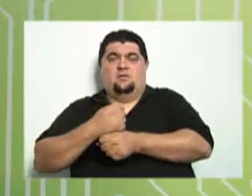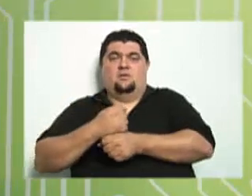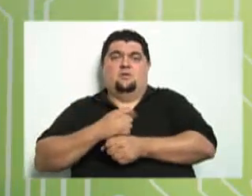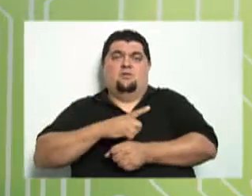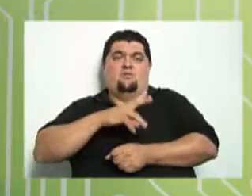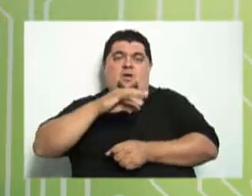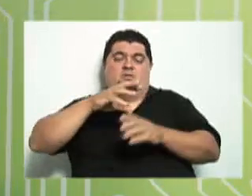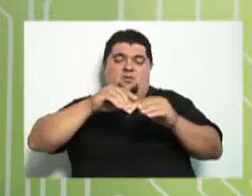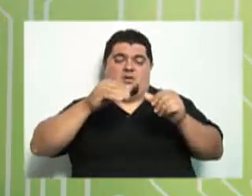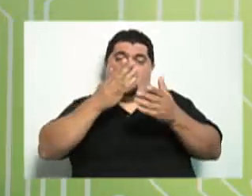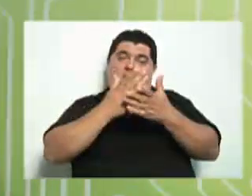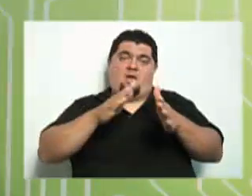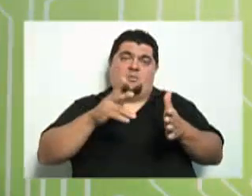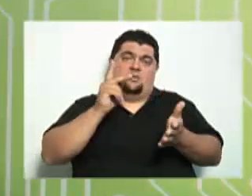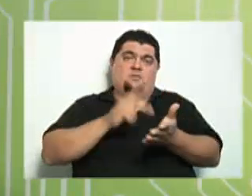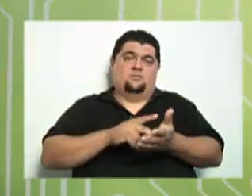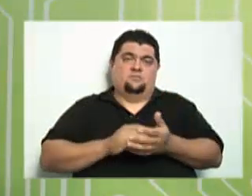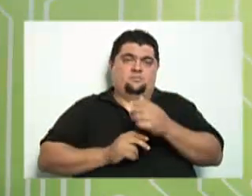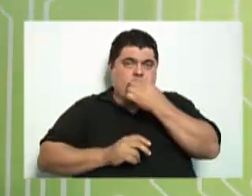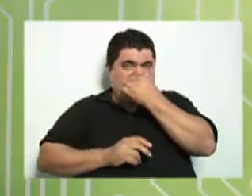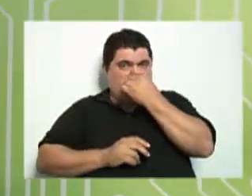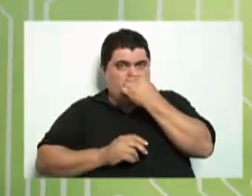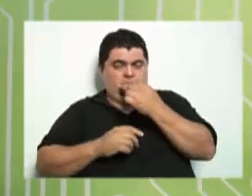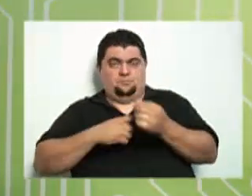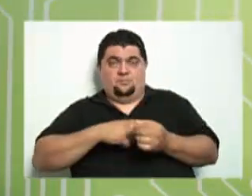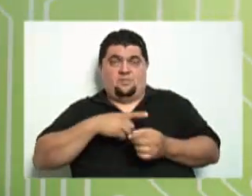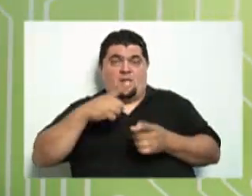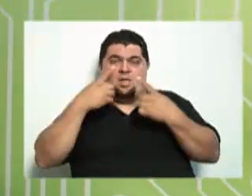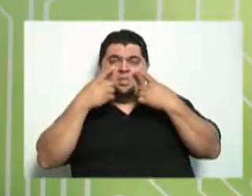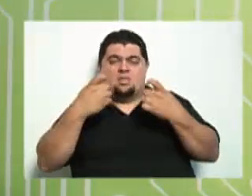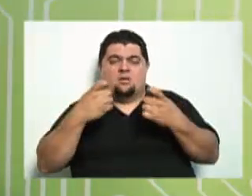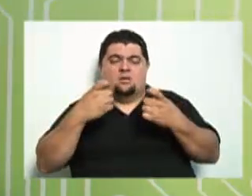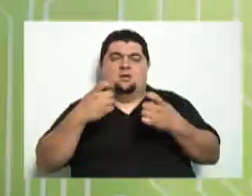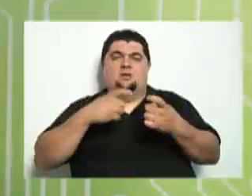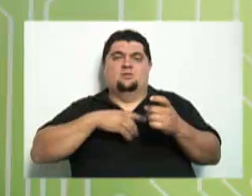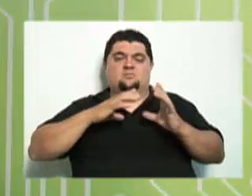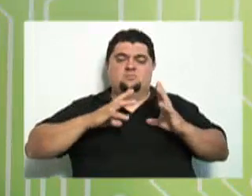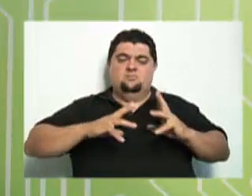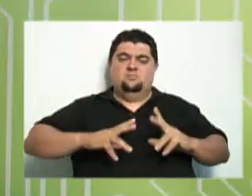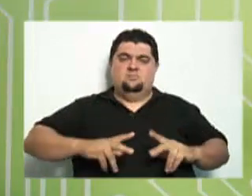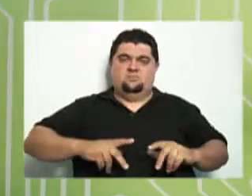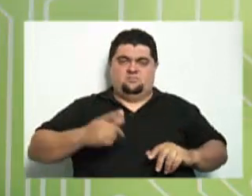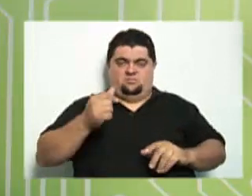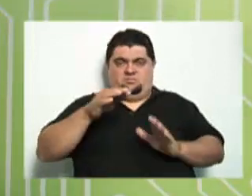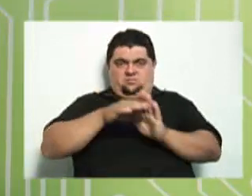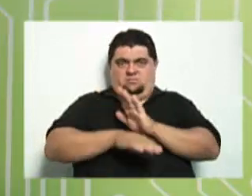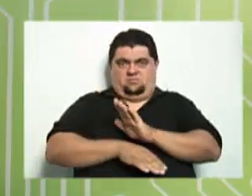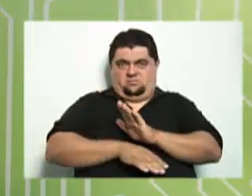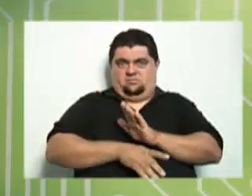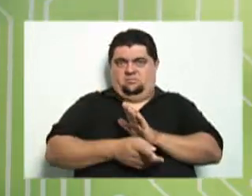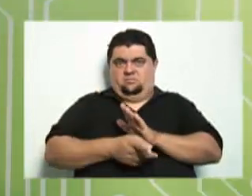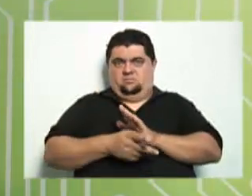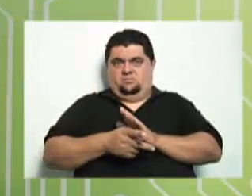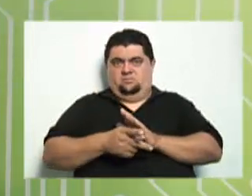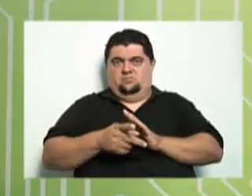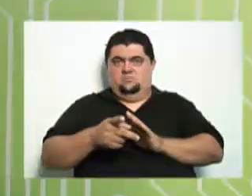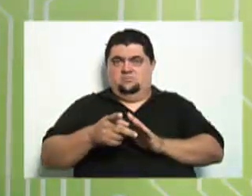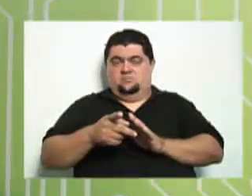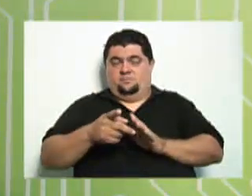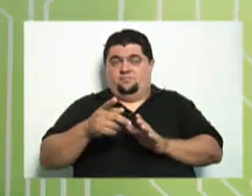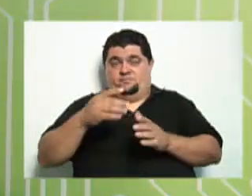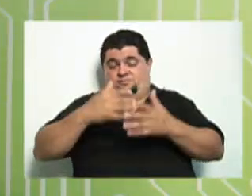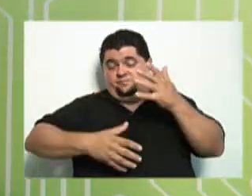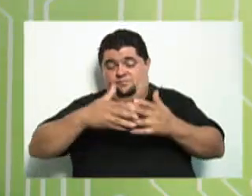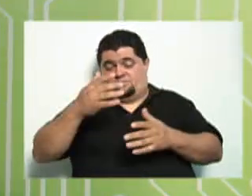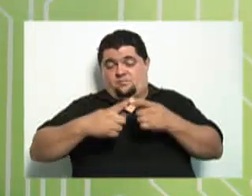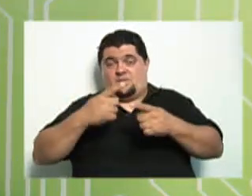destruindo a sua terra. No entanto, esse interesse econômico de limpar de uma forma barata, ele bate, como o professor explicou, com essa